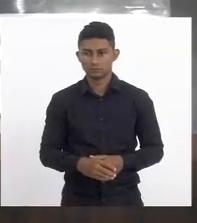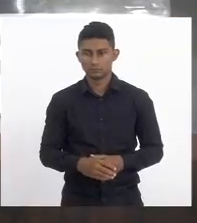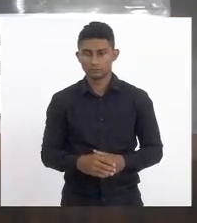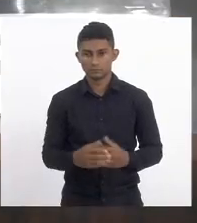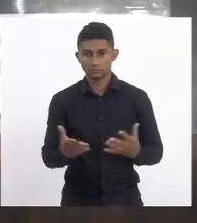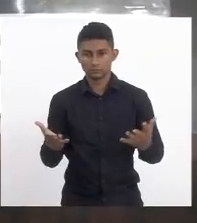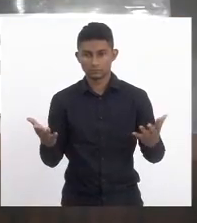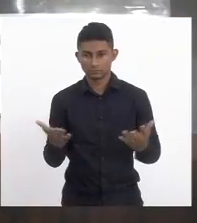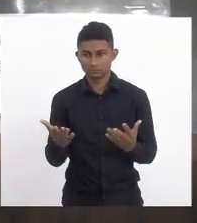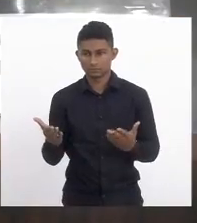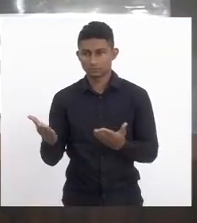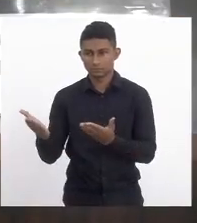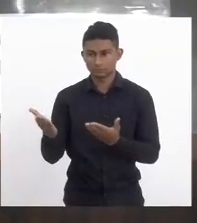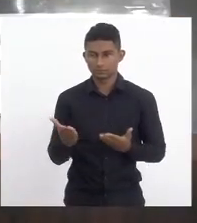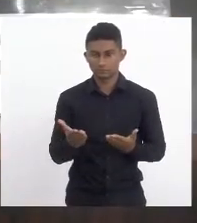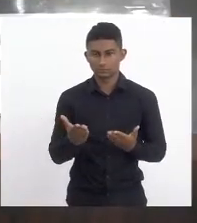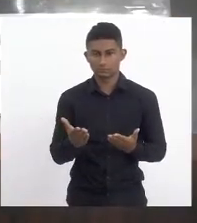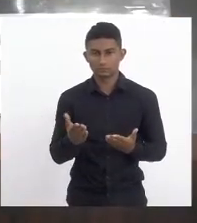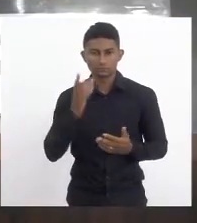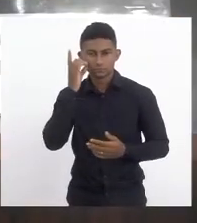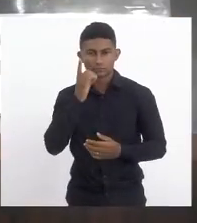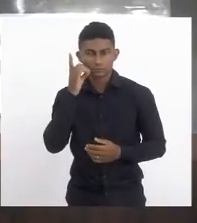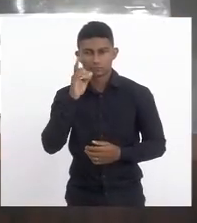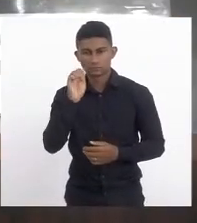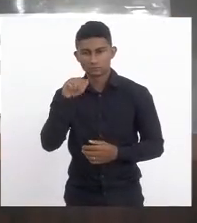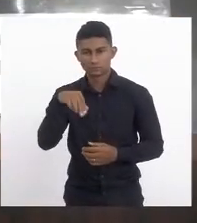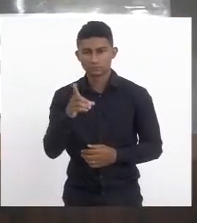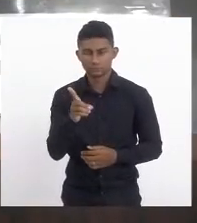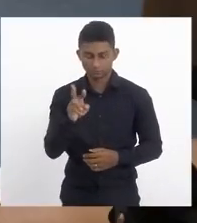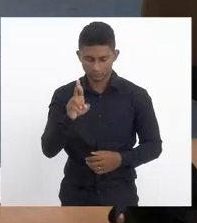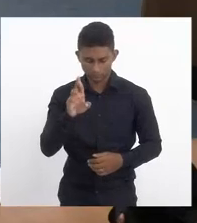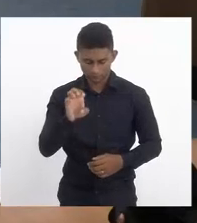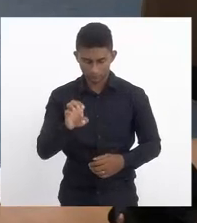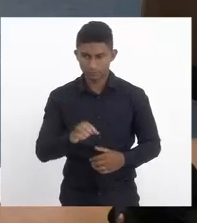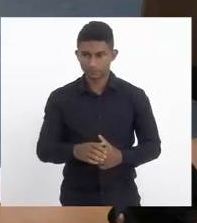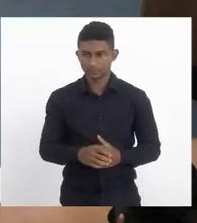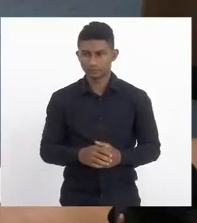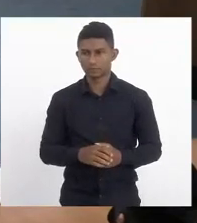Passo a palavra ao deputado André Correia.